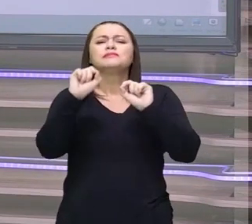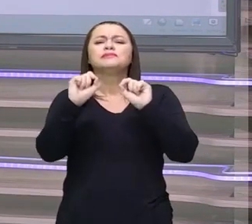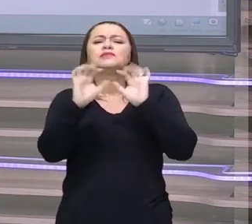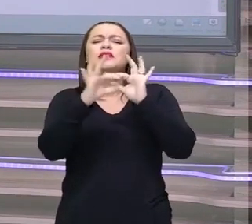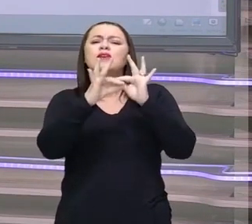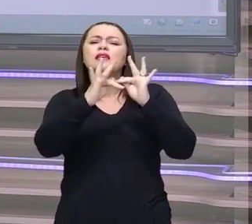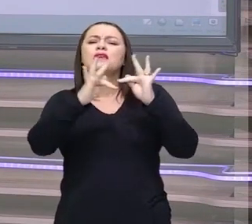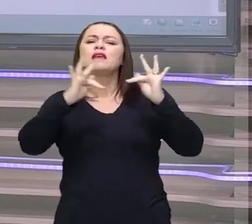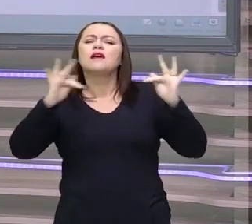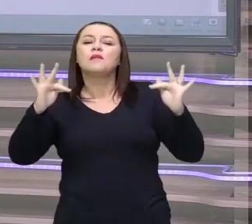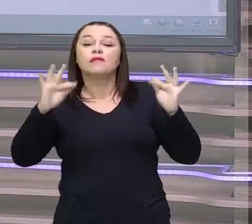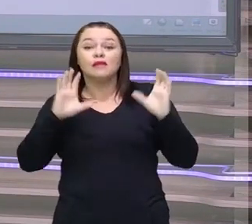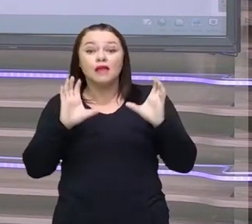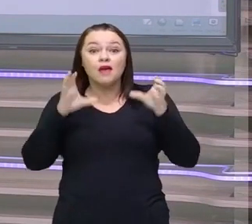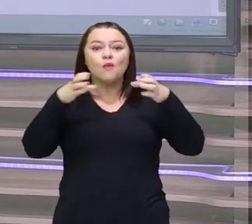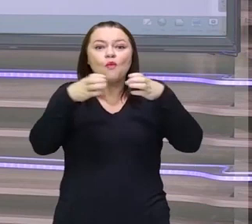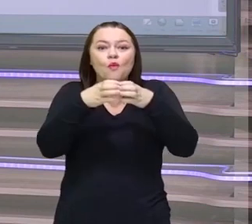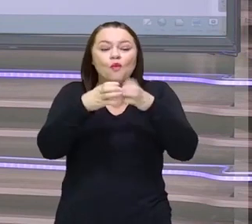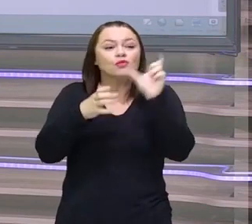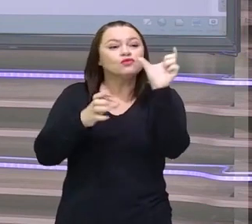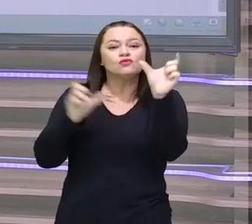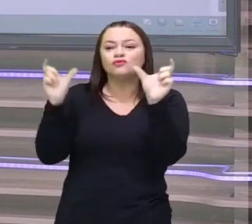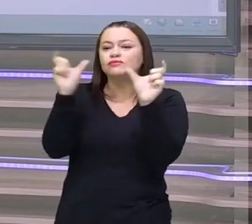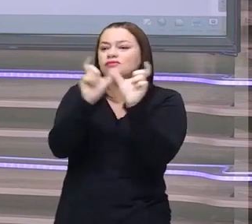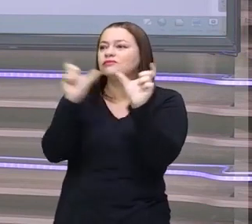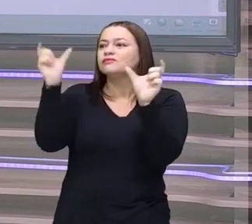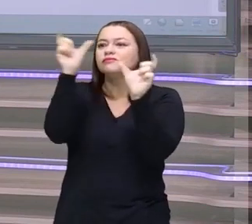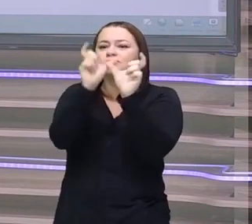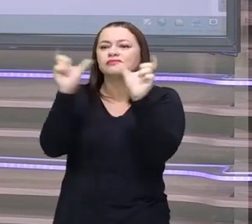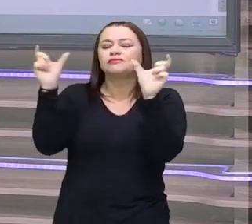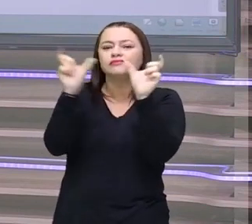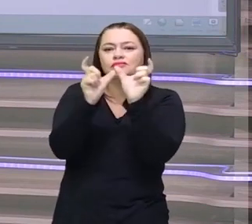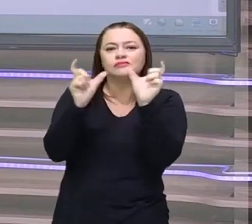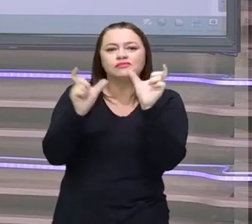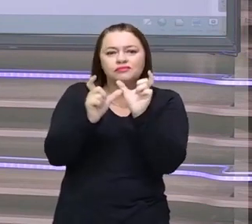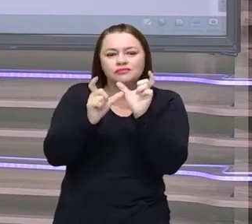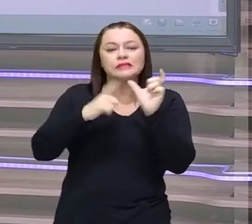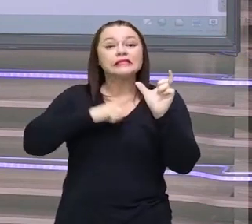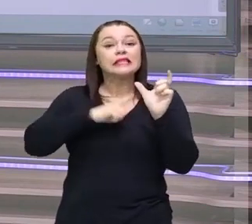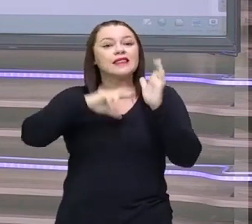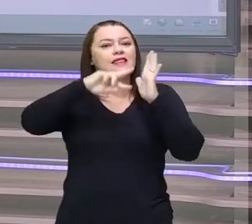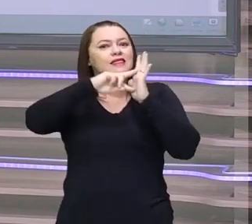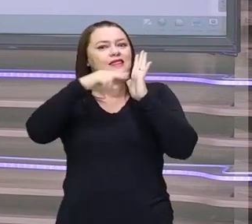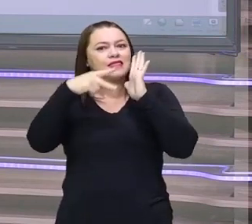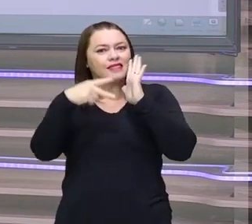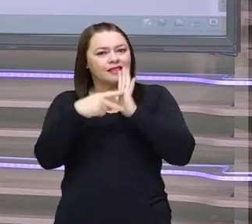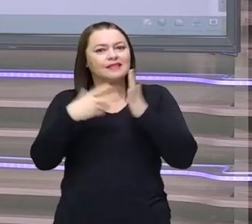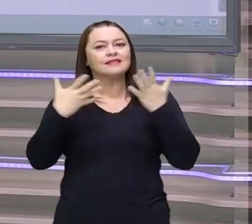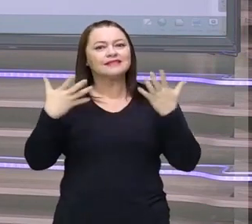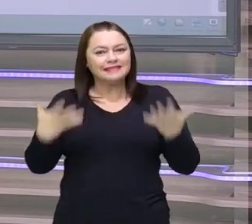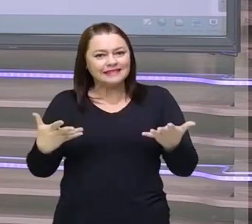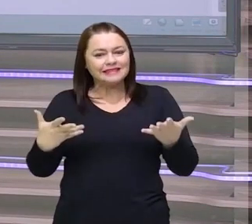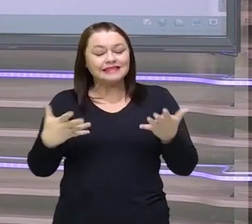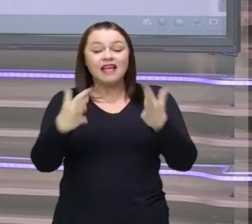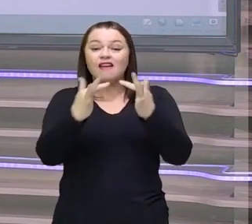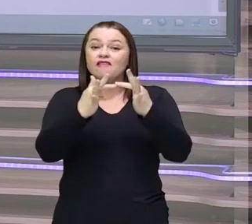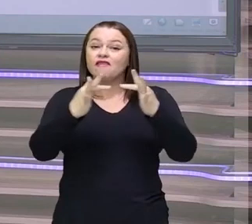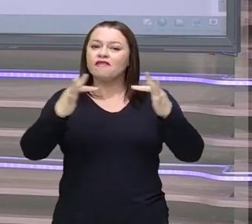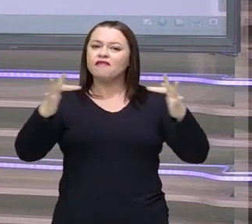frase? É um conjunto de palavras coesas, né? Ou seja, frases